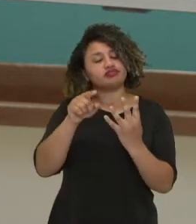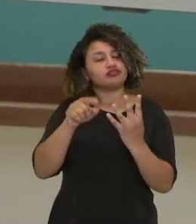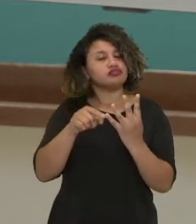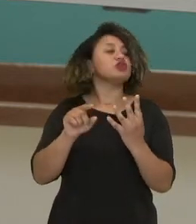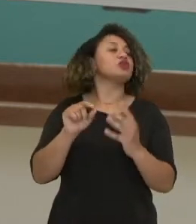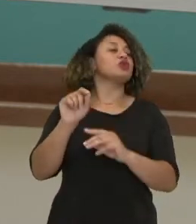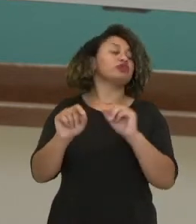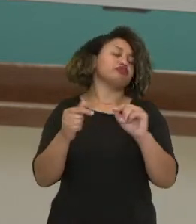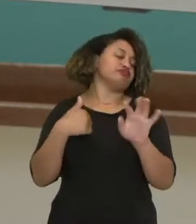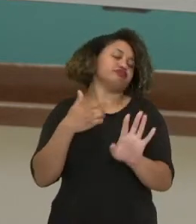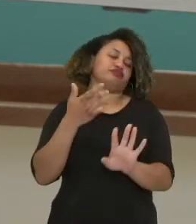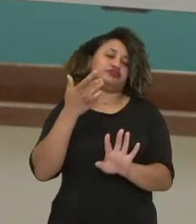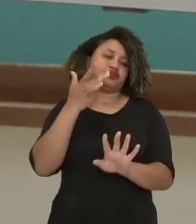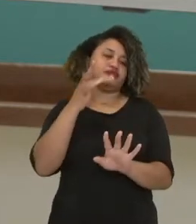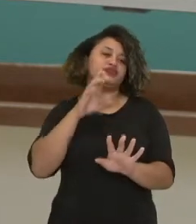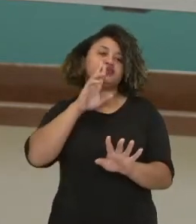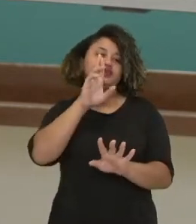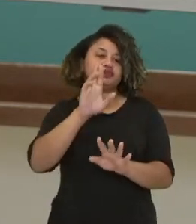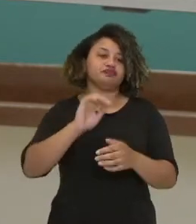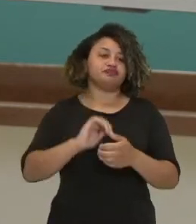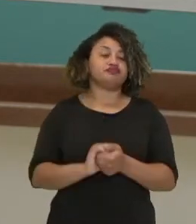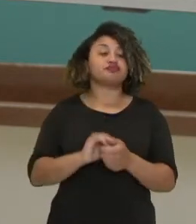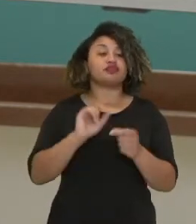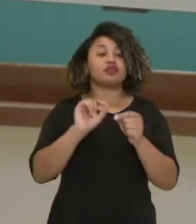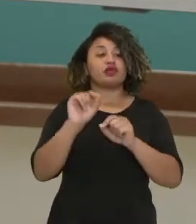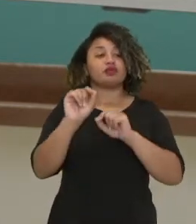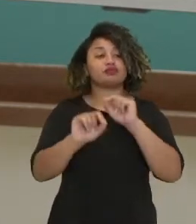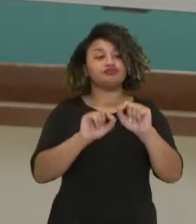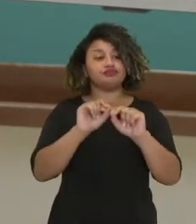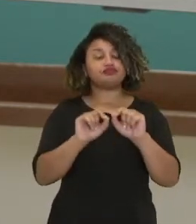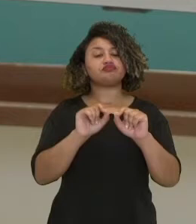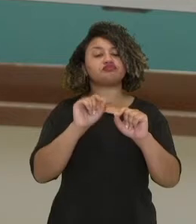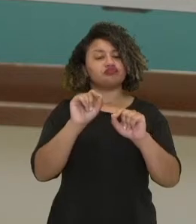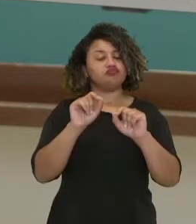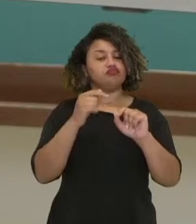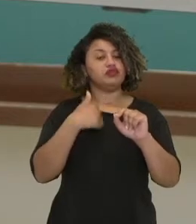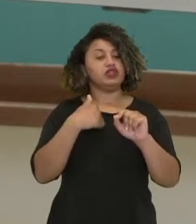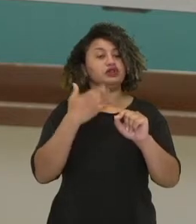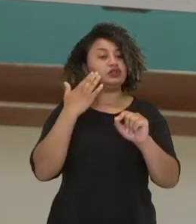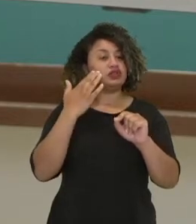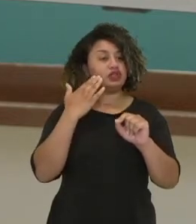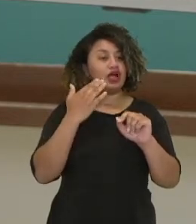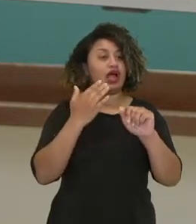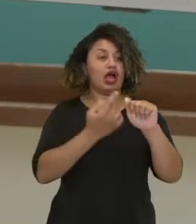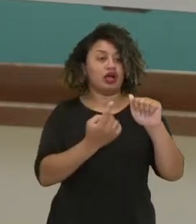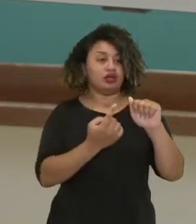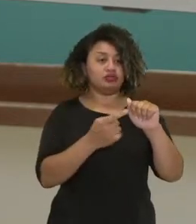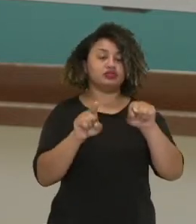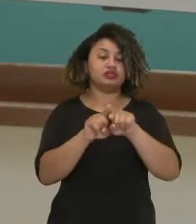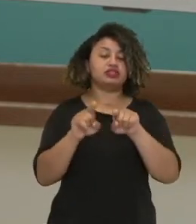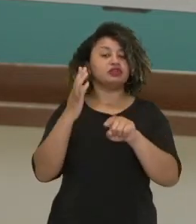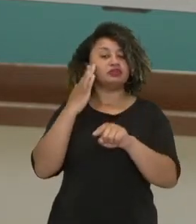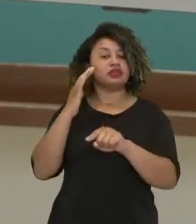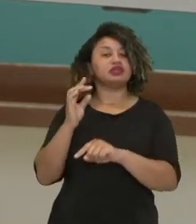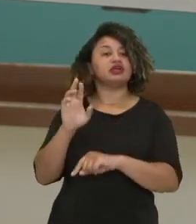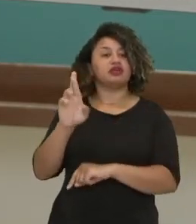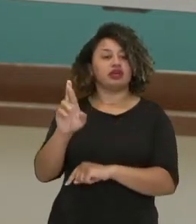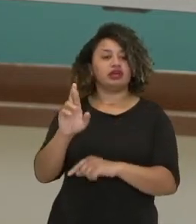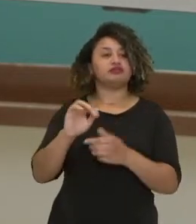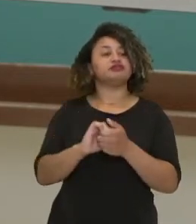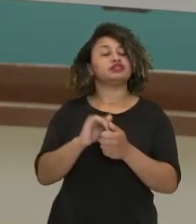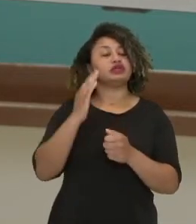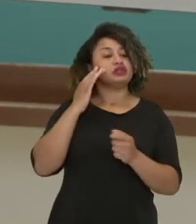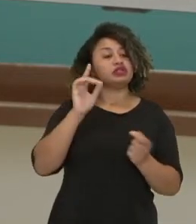era tranquilo, né? Então, vamos fazer aqui, ó. Eu conheço a 1, conheço a razão. Então, eu sei que o